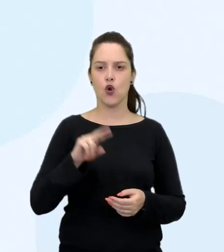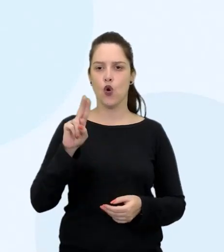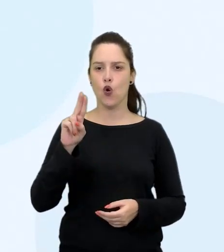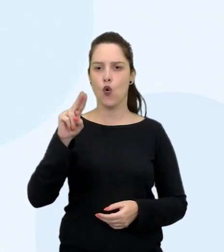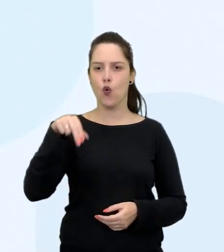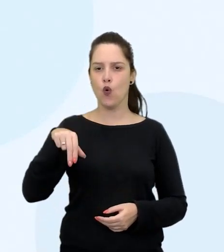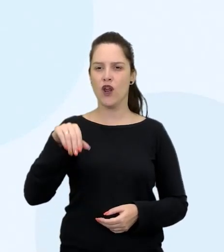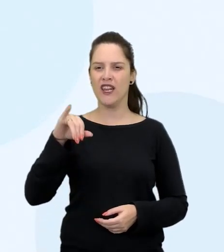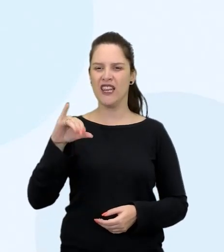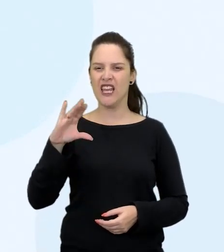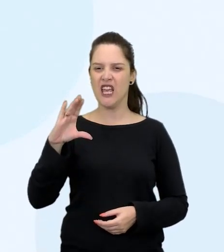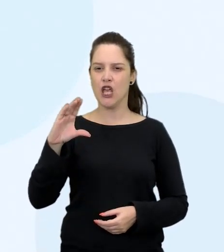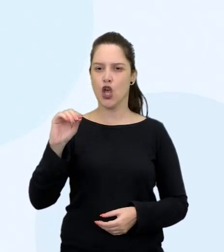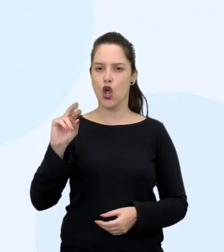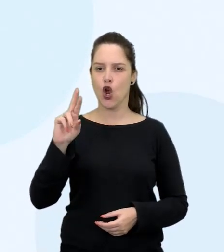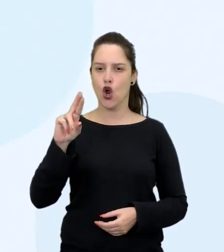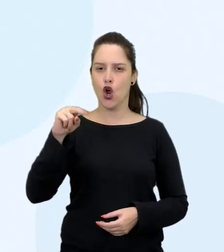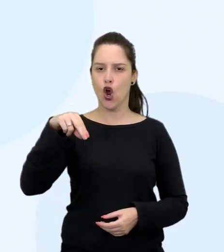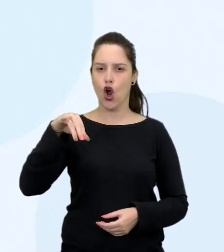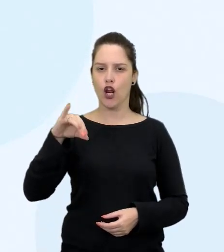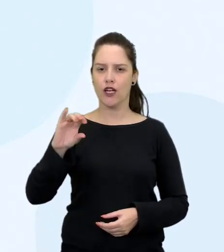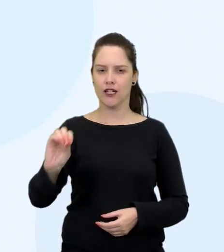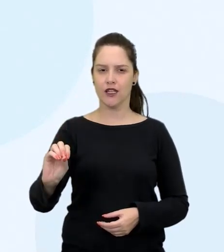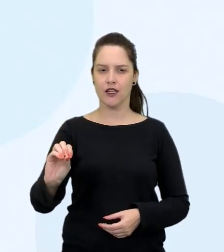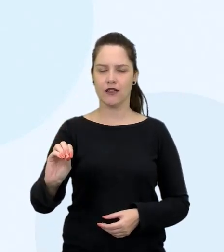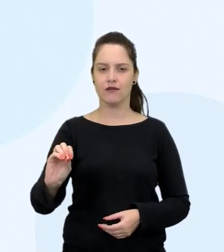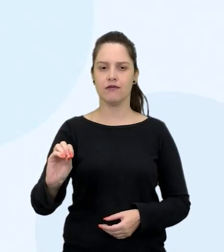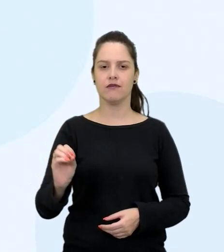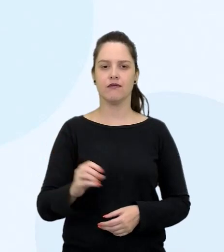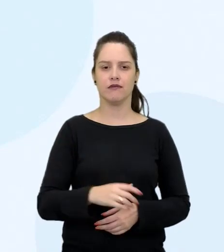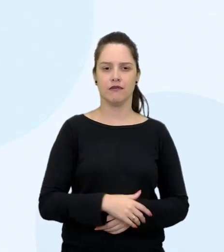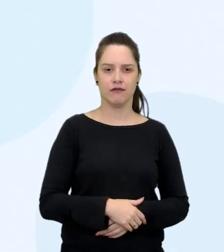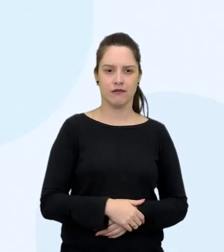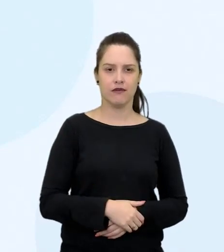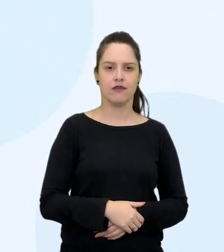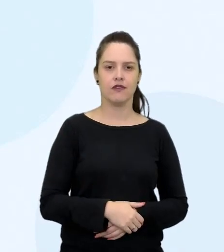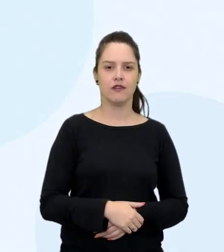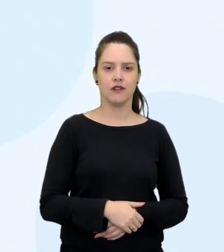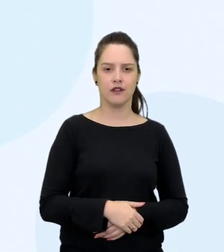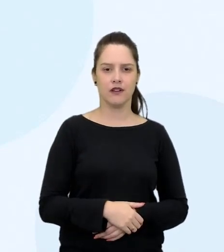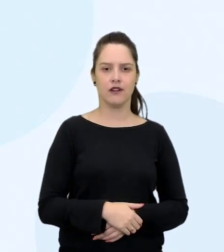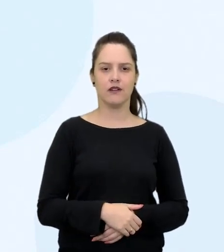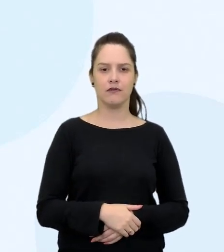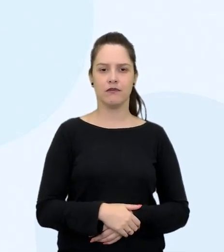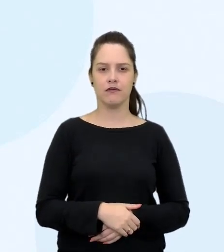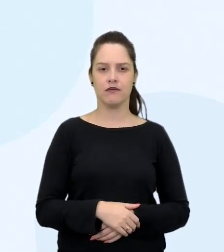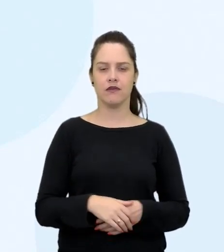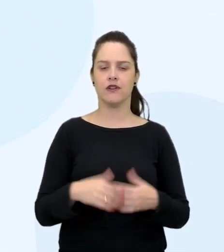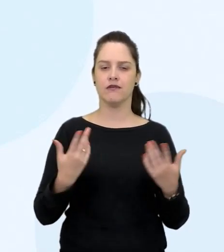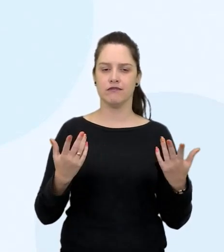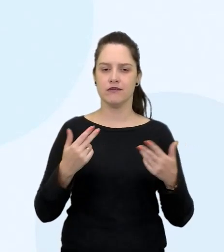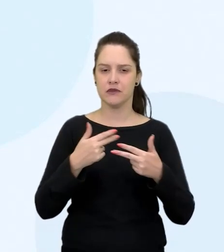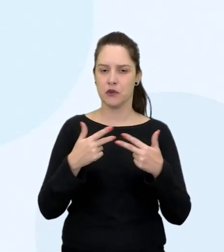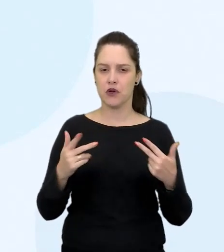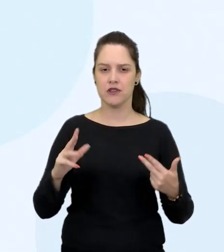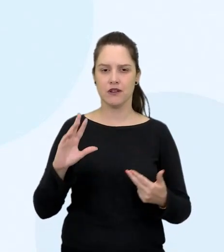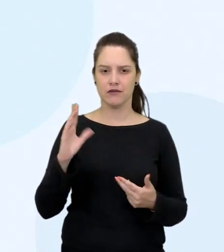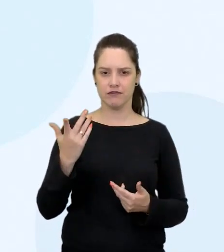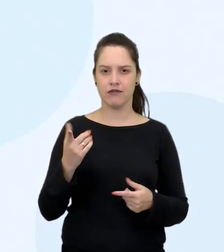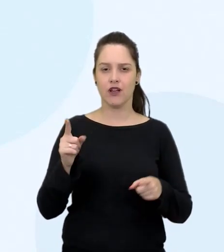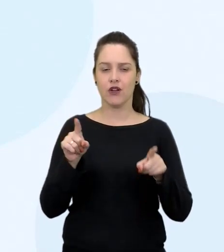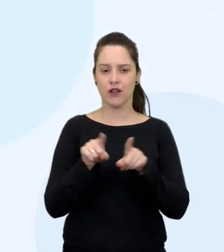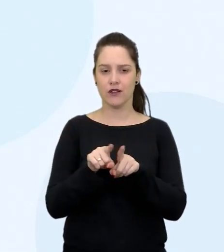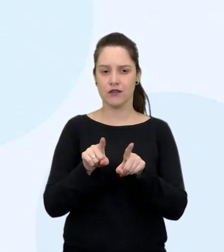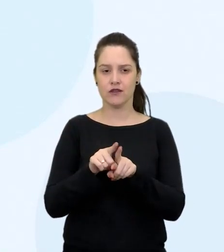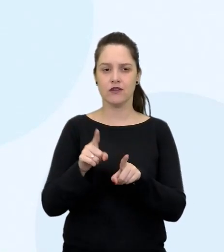aí, que o chifre do unicórnio está saindo. Os primórdios do 3D na Idade Média. Olha só. E aí também,